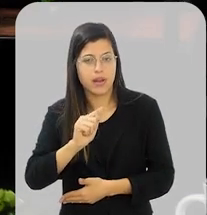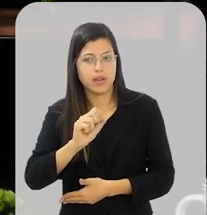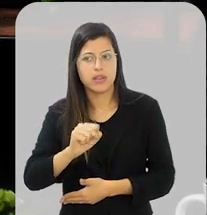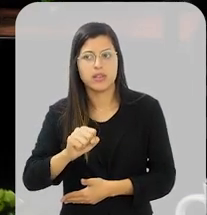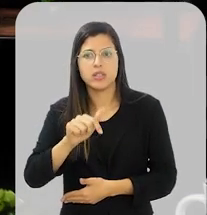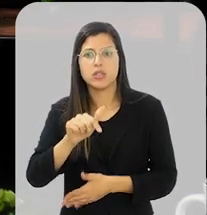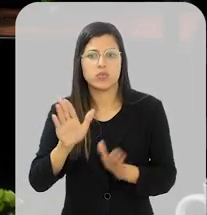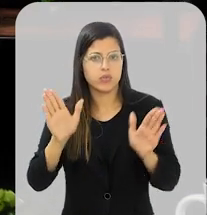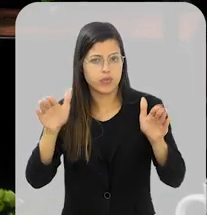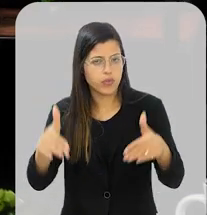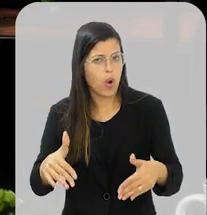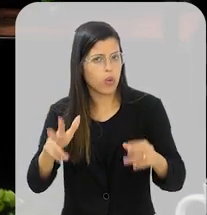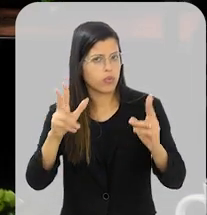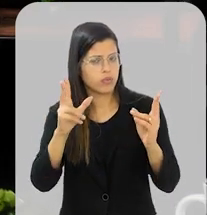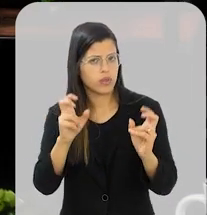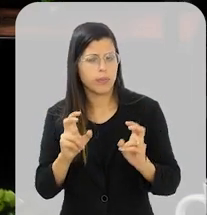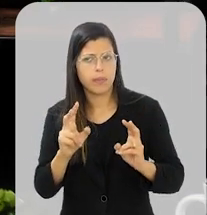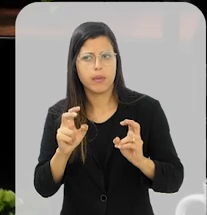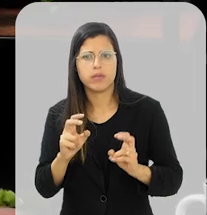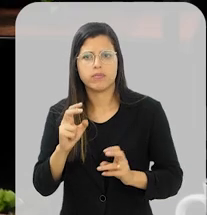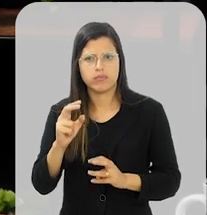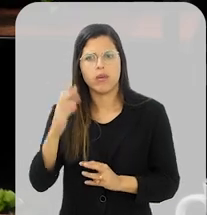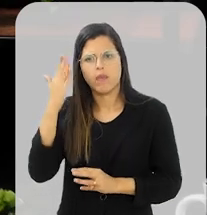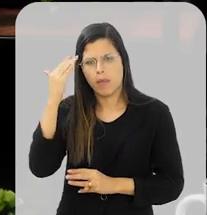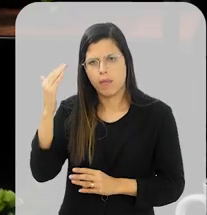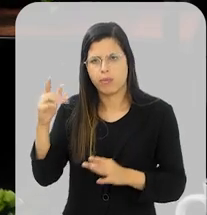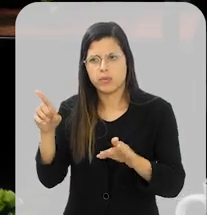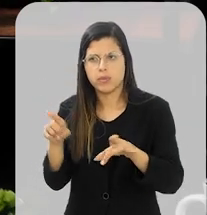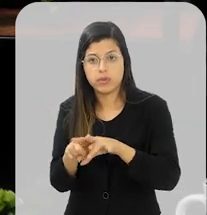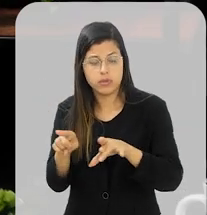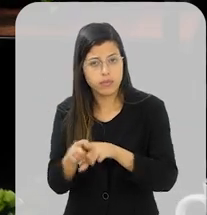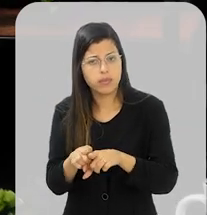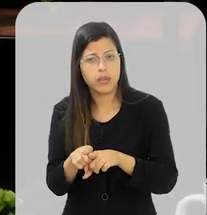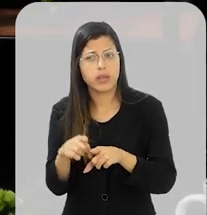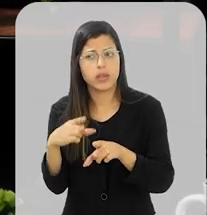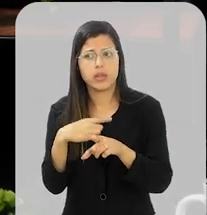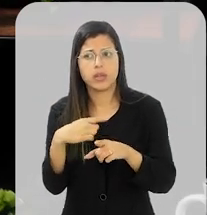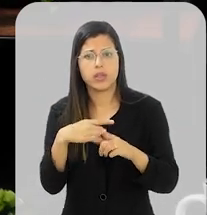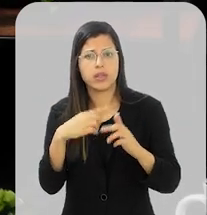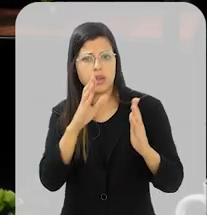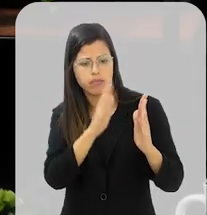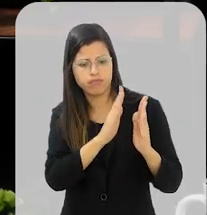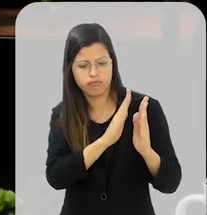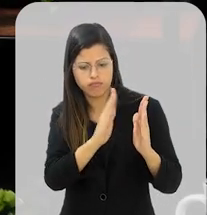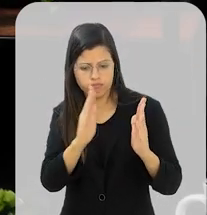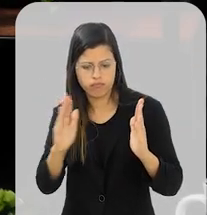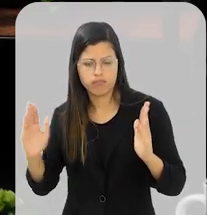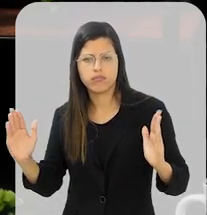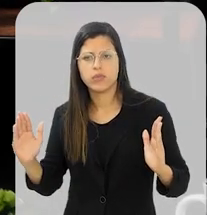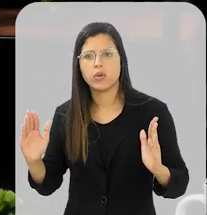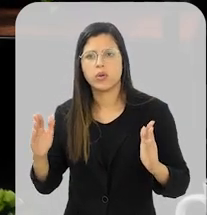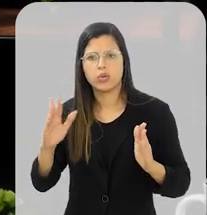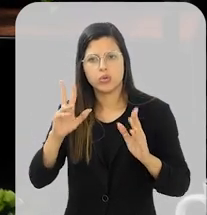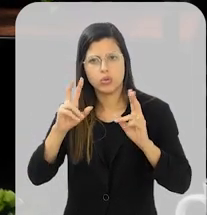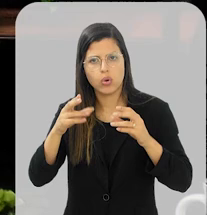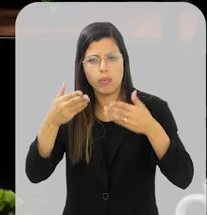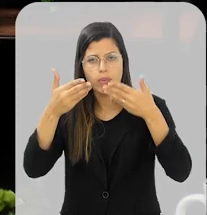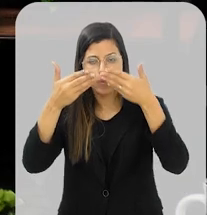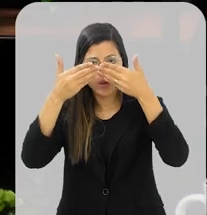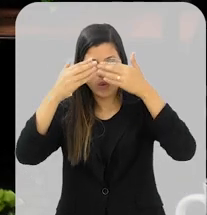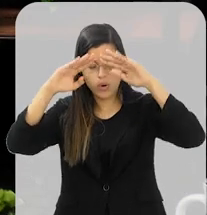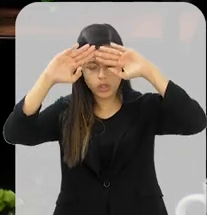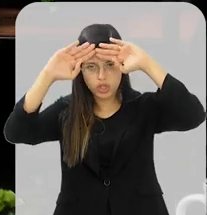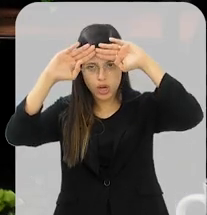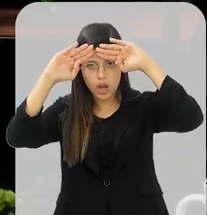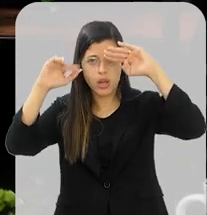bem focada nessa Sim. temática, conhecida também, né? E ela tem uma coleção dos orixás, que